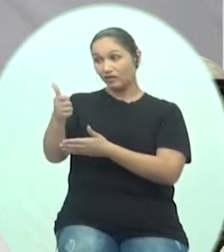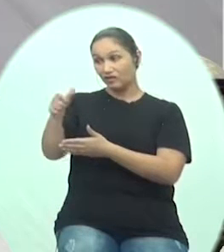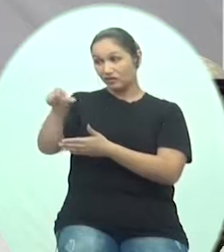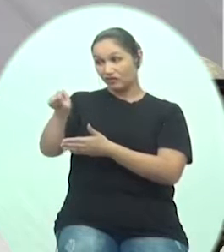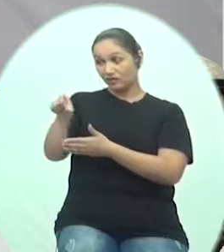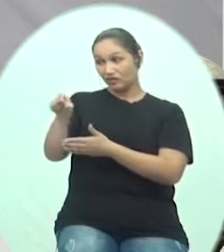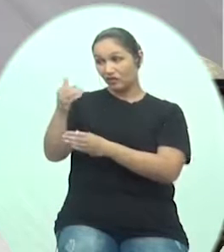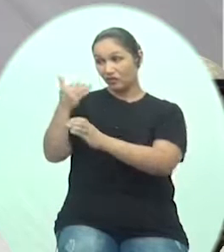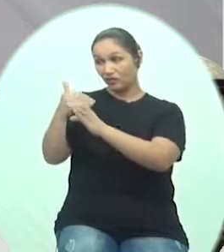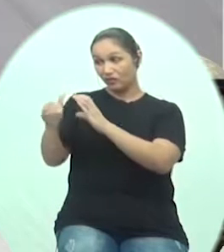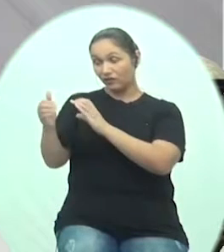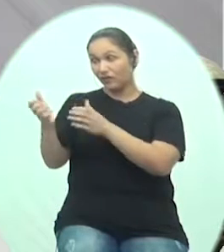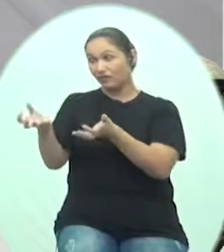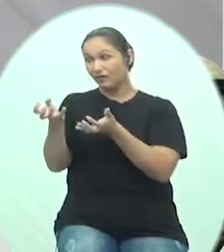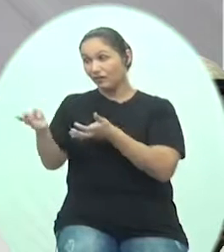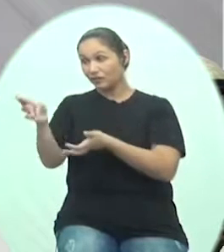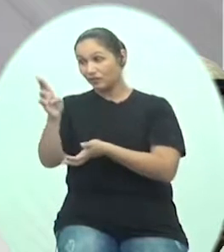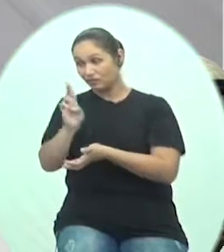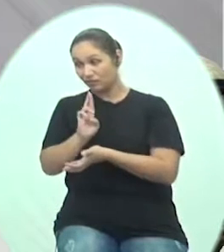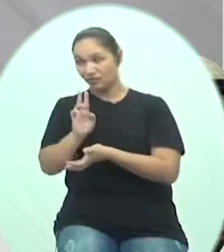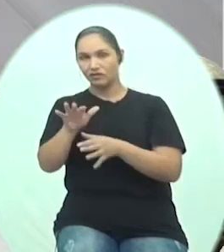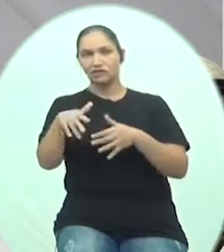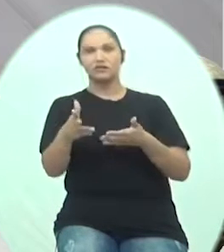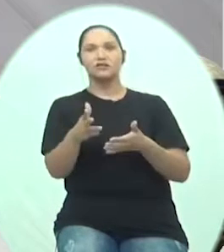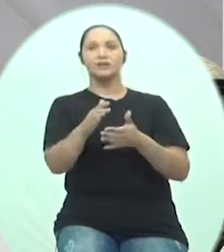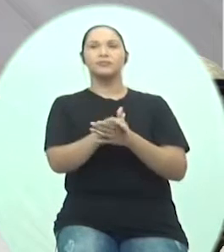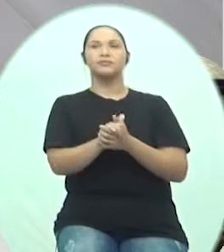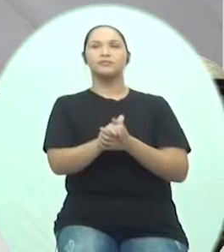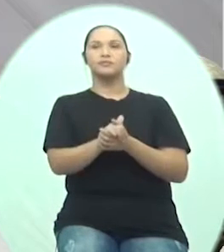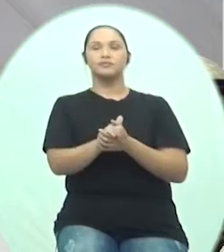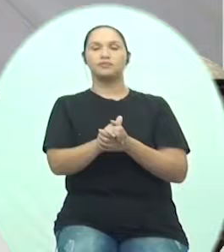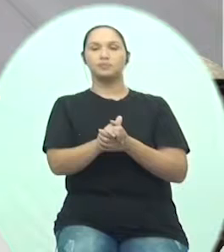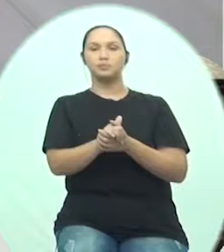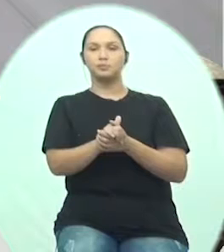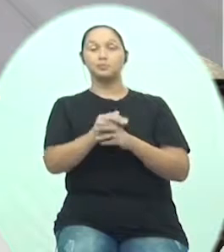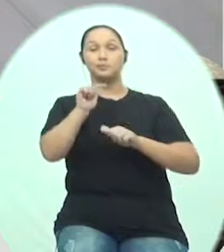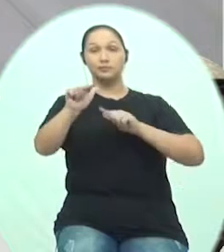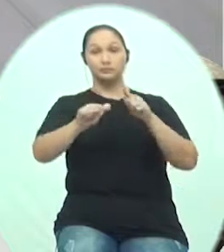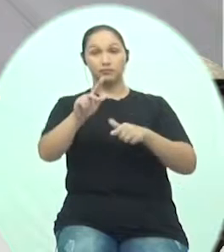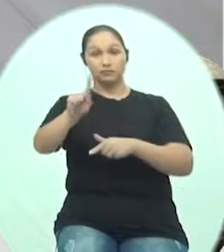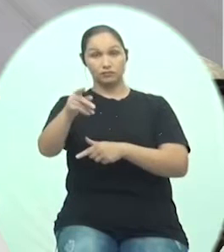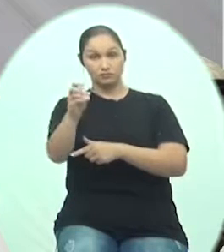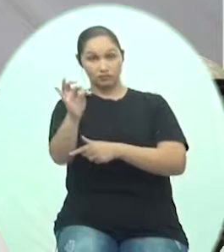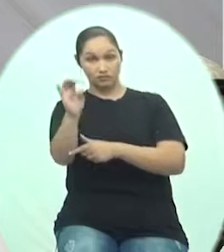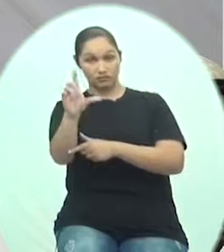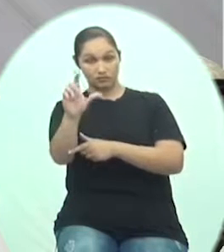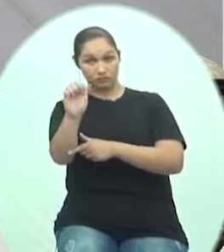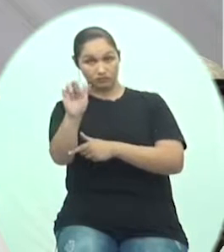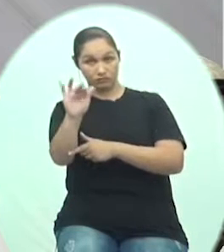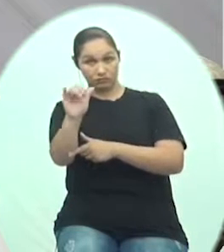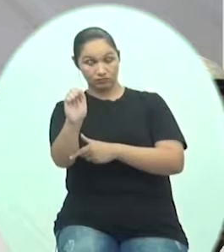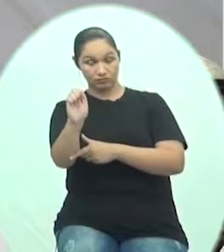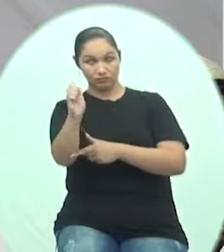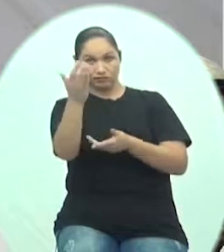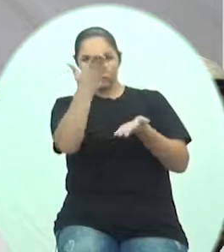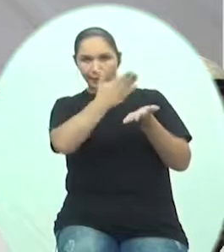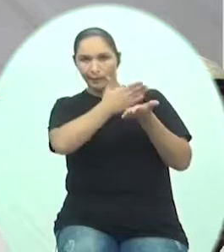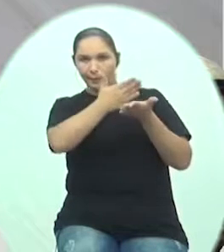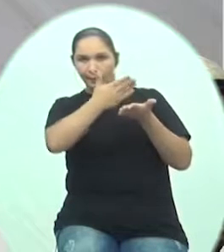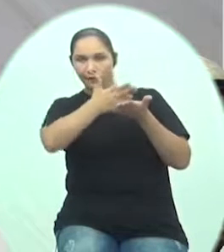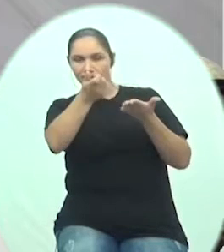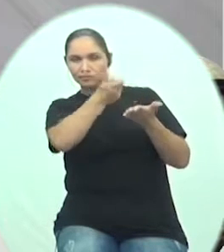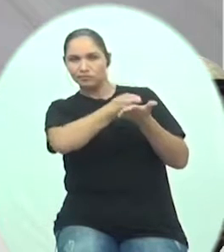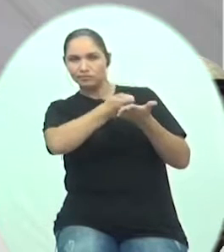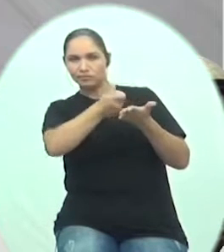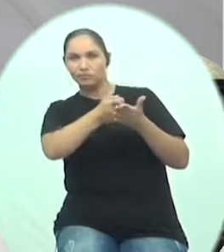prestação de serviço de hotelaria de forma parcelada para hospedagem de artistas